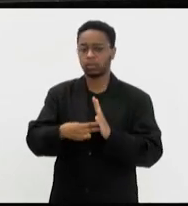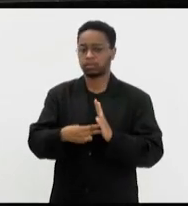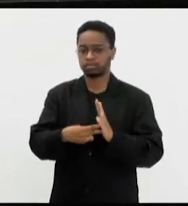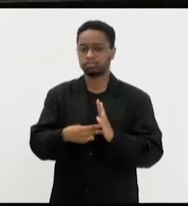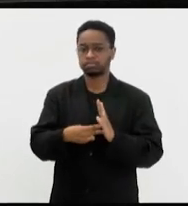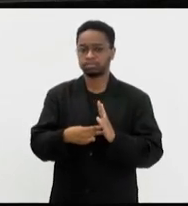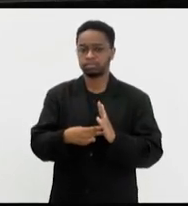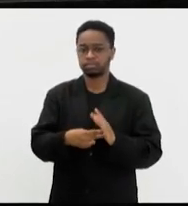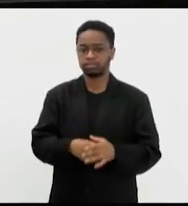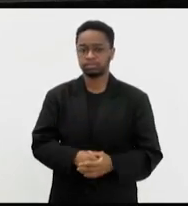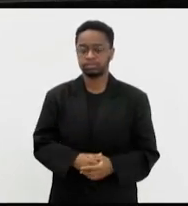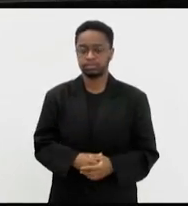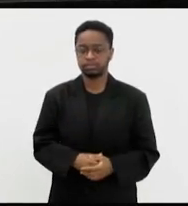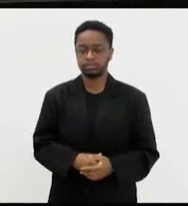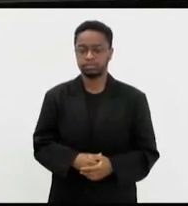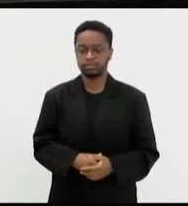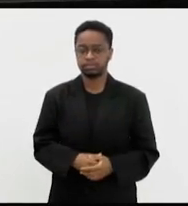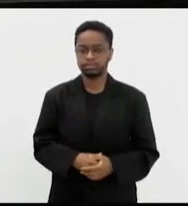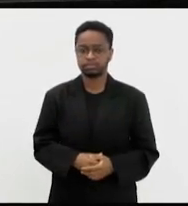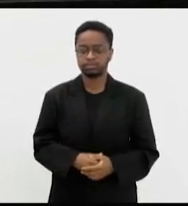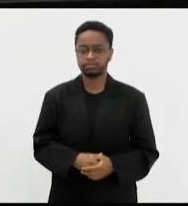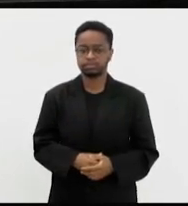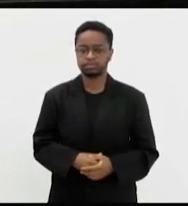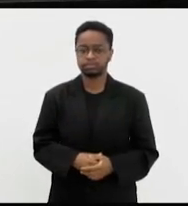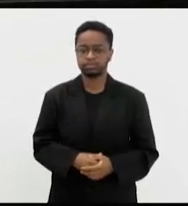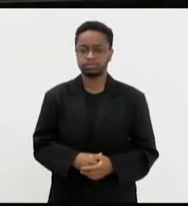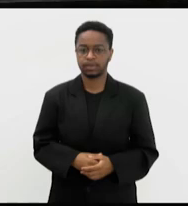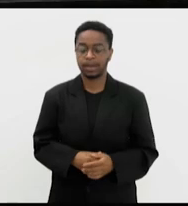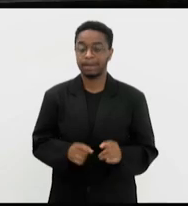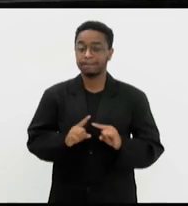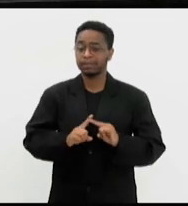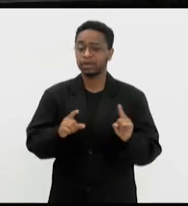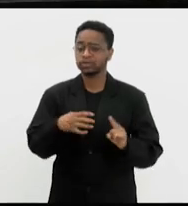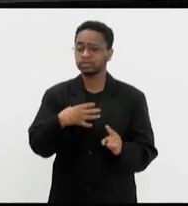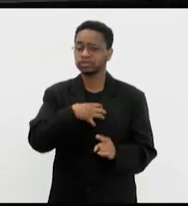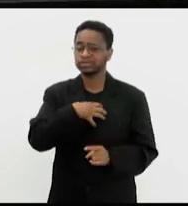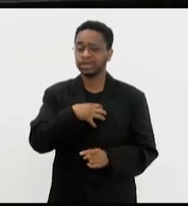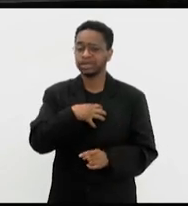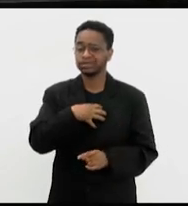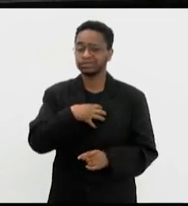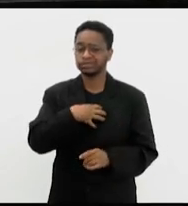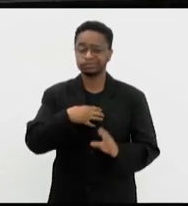ressignificados de maneira absolutamente